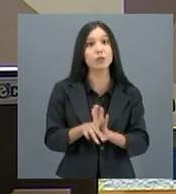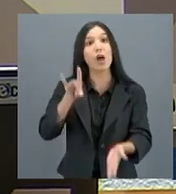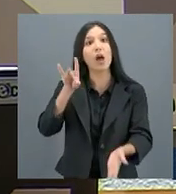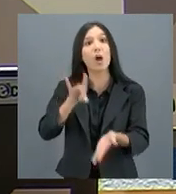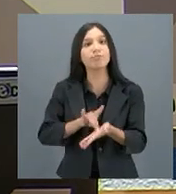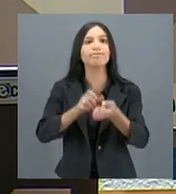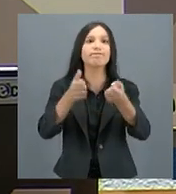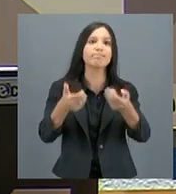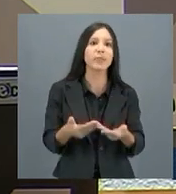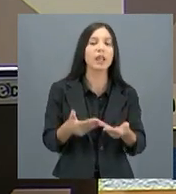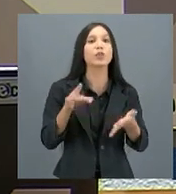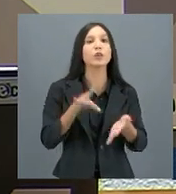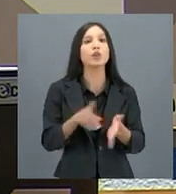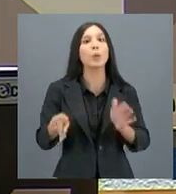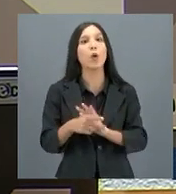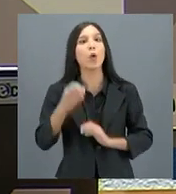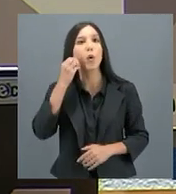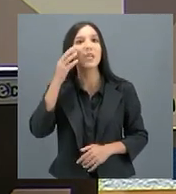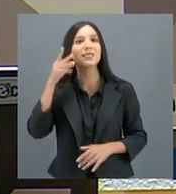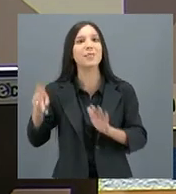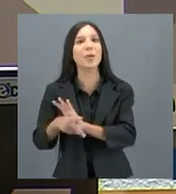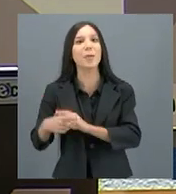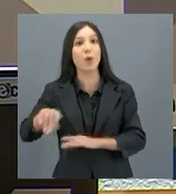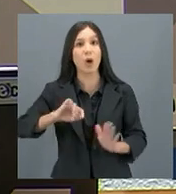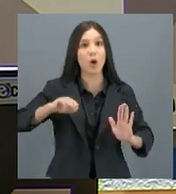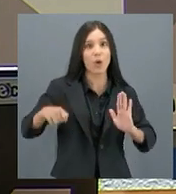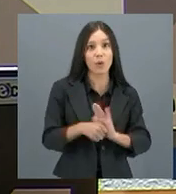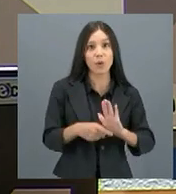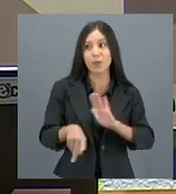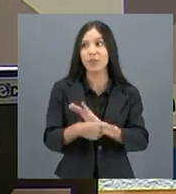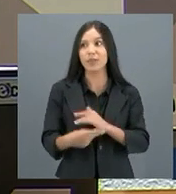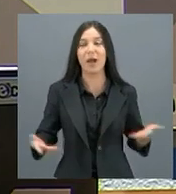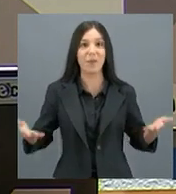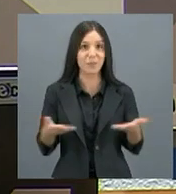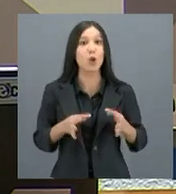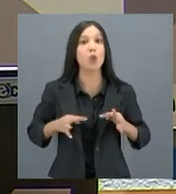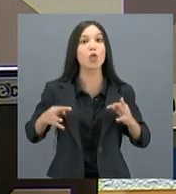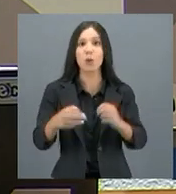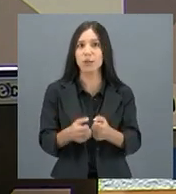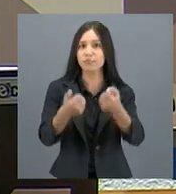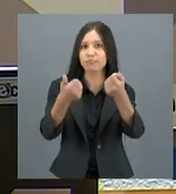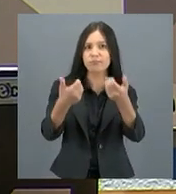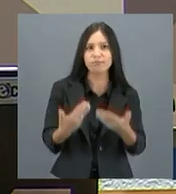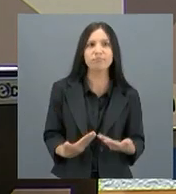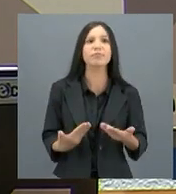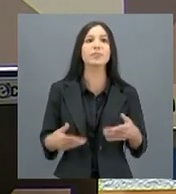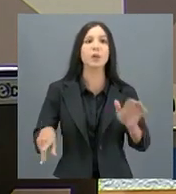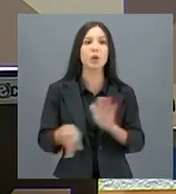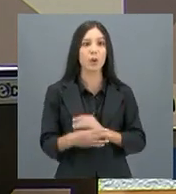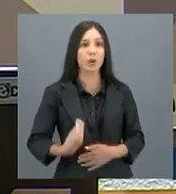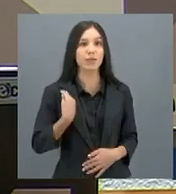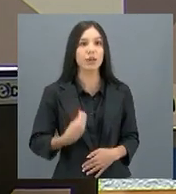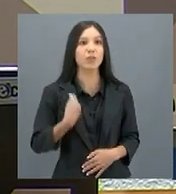fatos foram levados ao conhecimento da ouvidoria do Ministério da Fazenda. Todos os procedimentos previstos